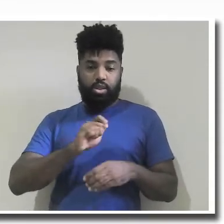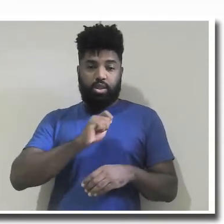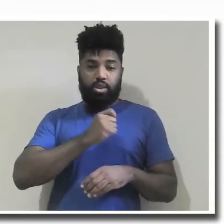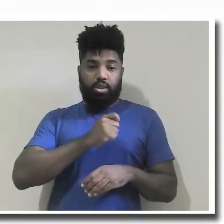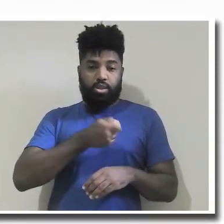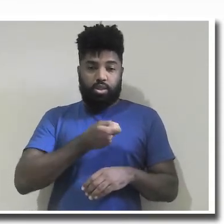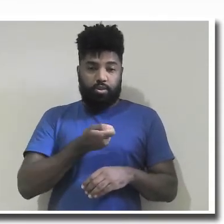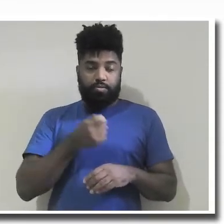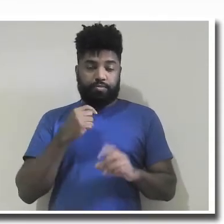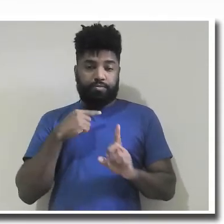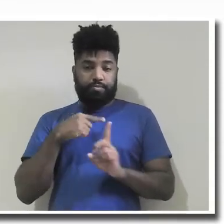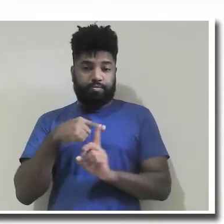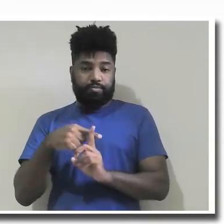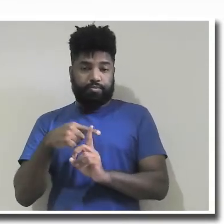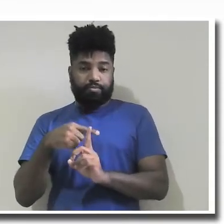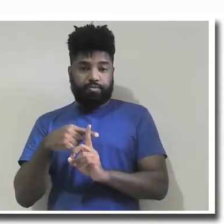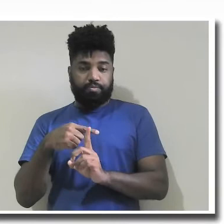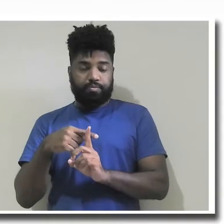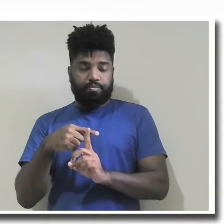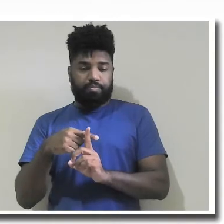somado